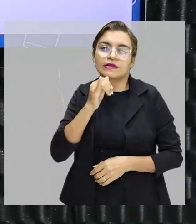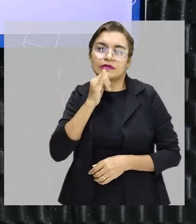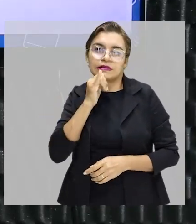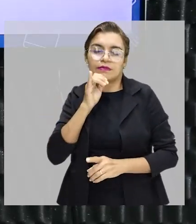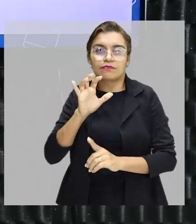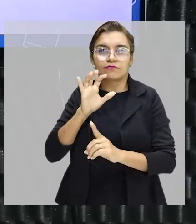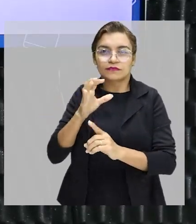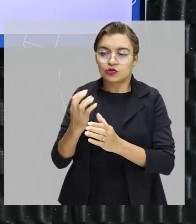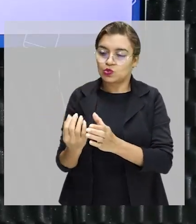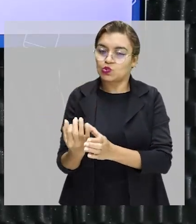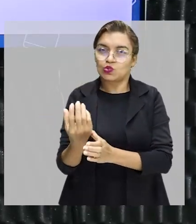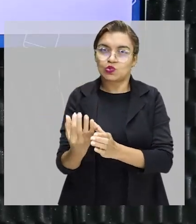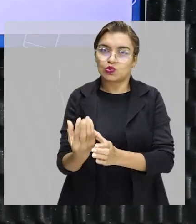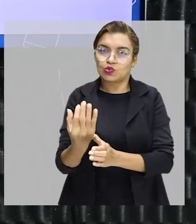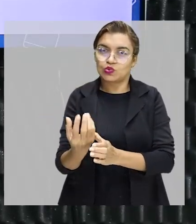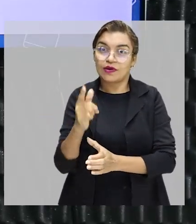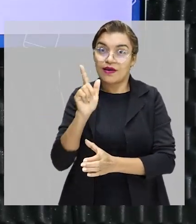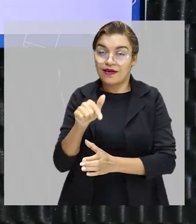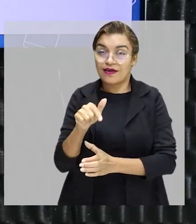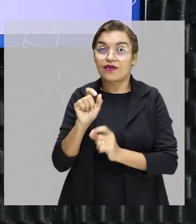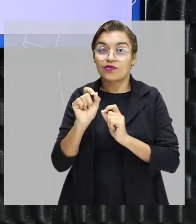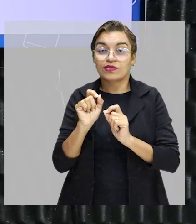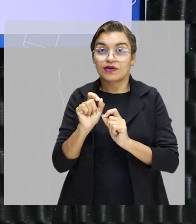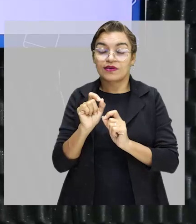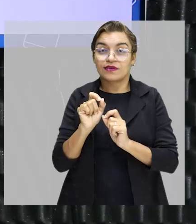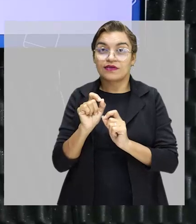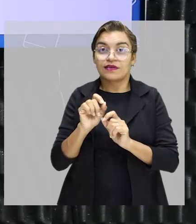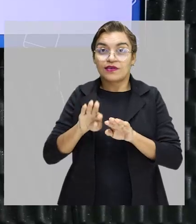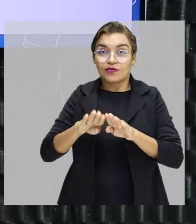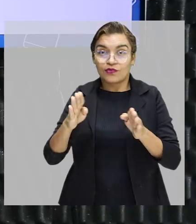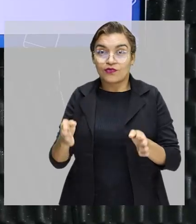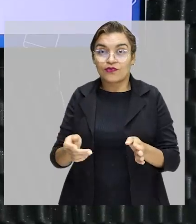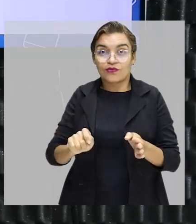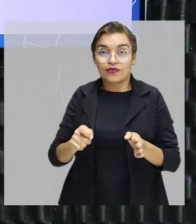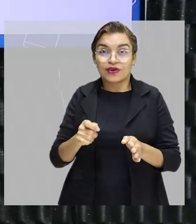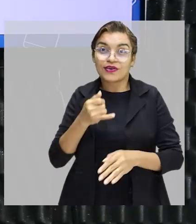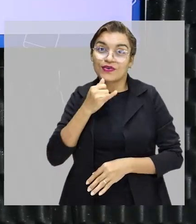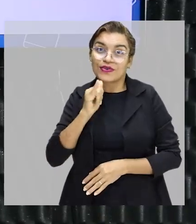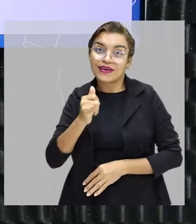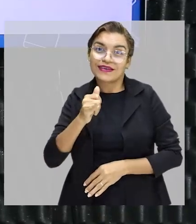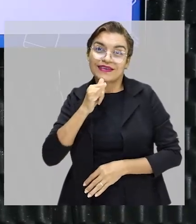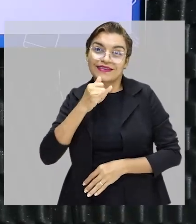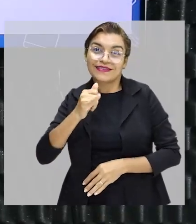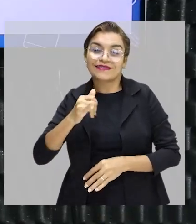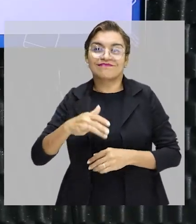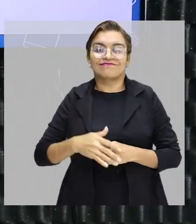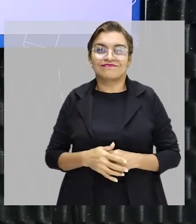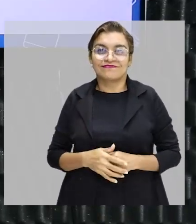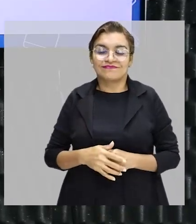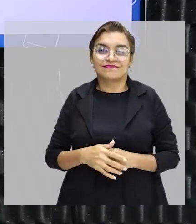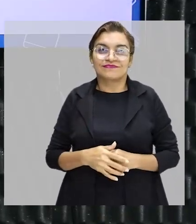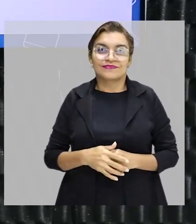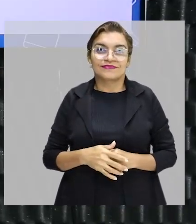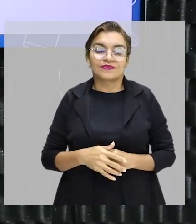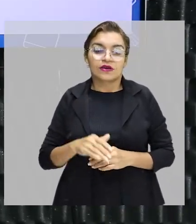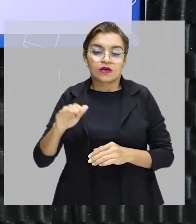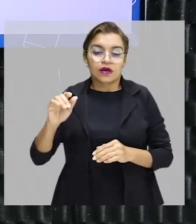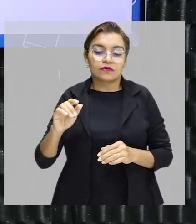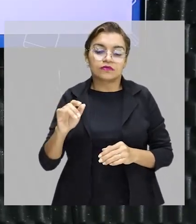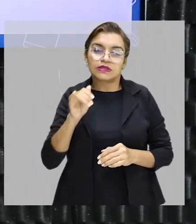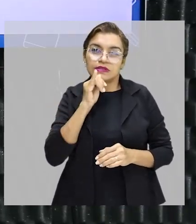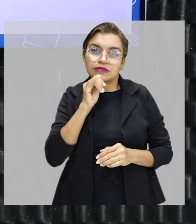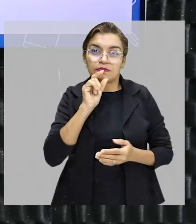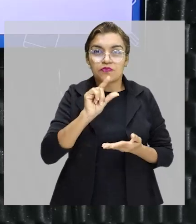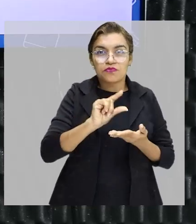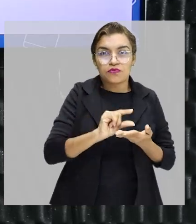para gerar o cozimento, são os fogões elétricos. Os menos eficientes são os